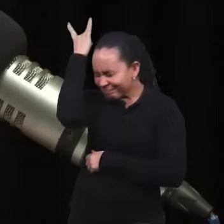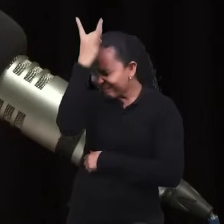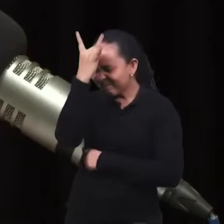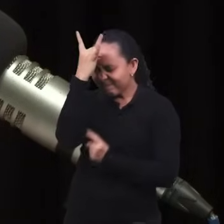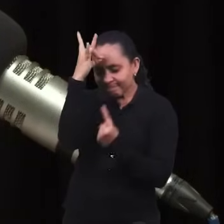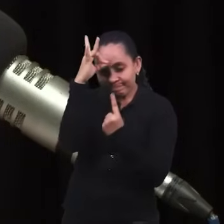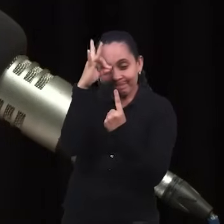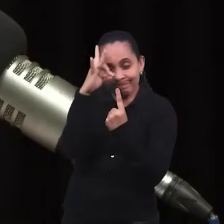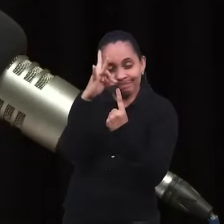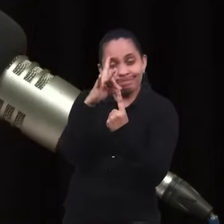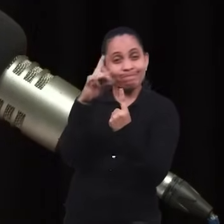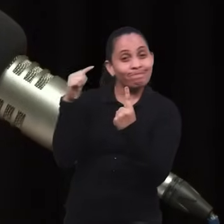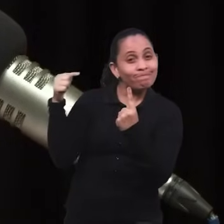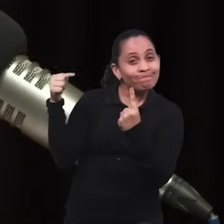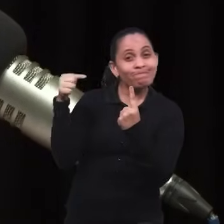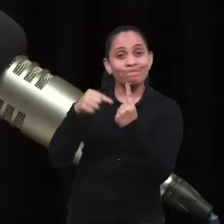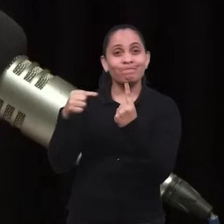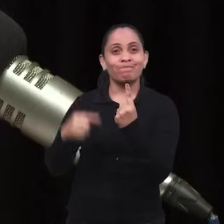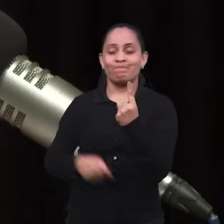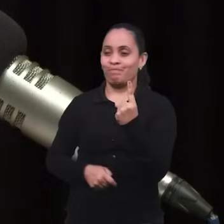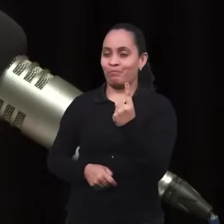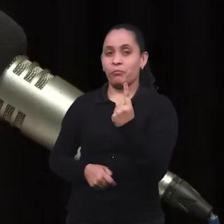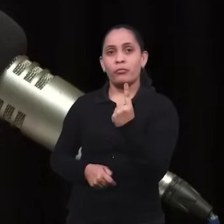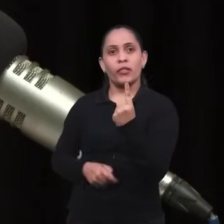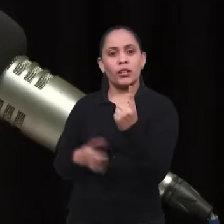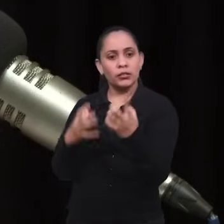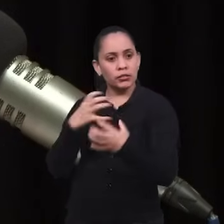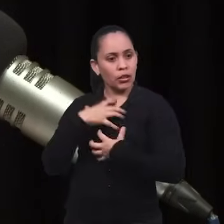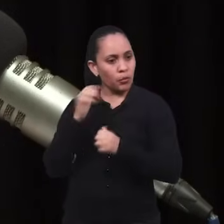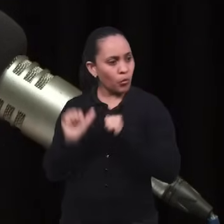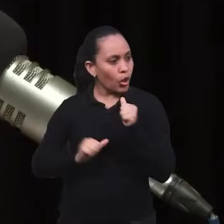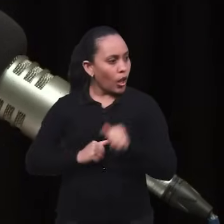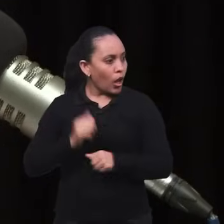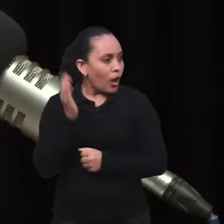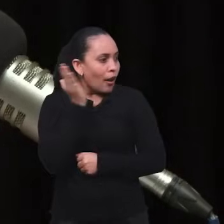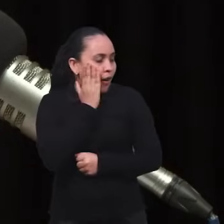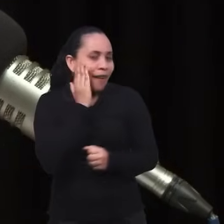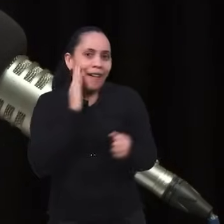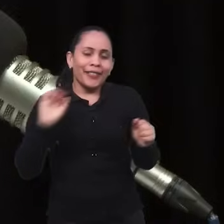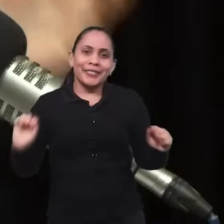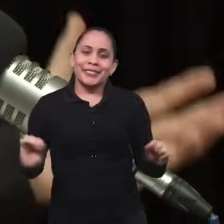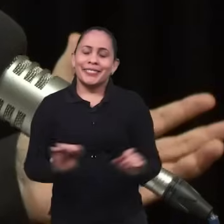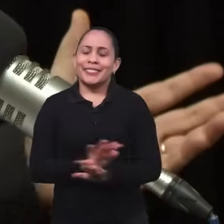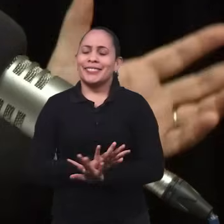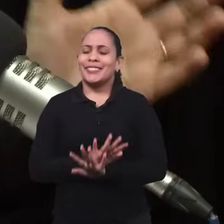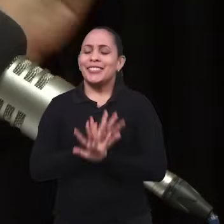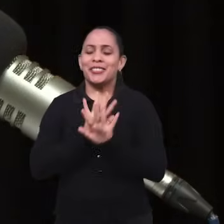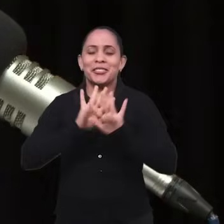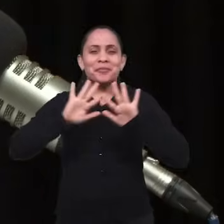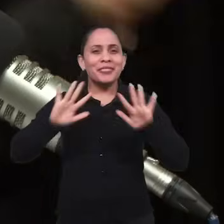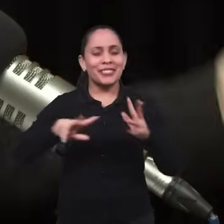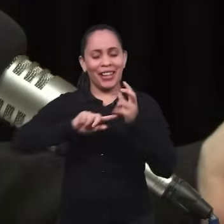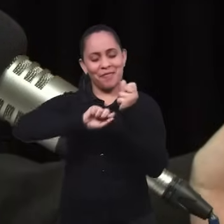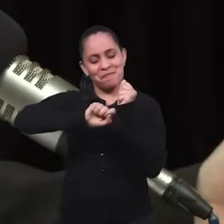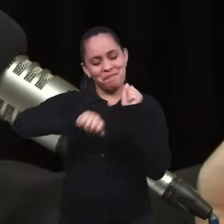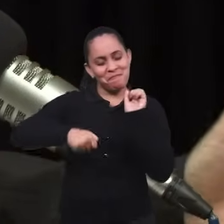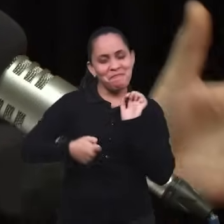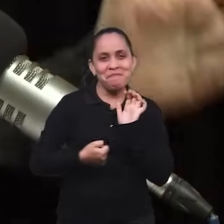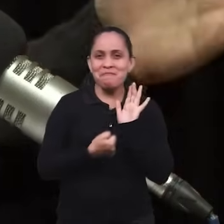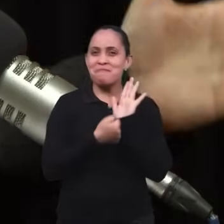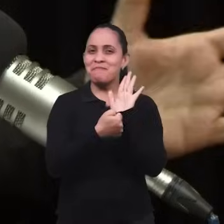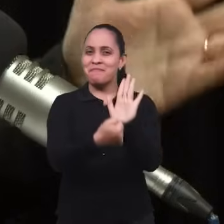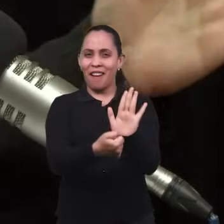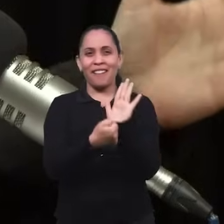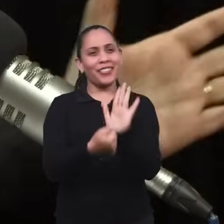cheio do Espírito Santo, como muda, né? A pessoa entende tudo, abre os olhos, o mistério é revelado,